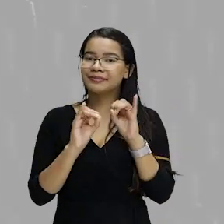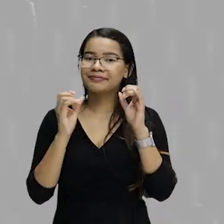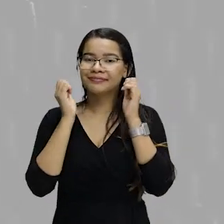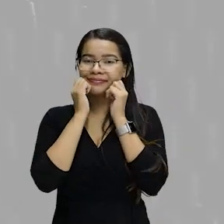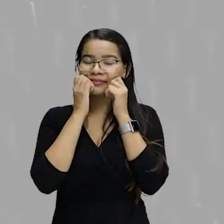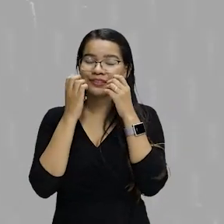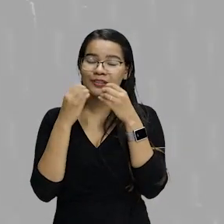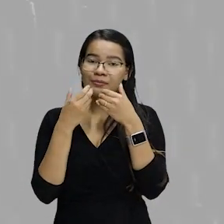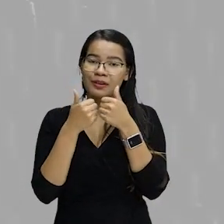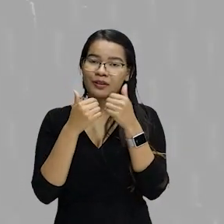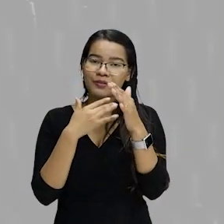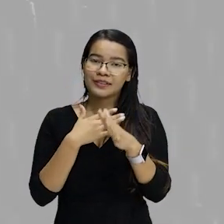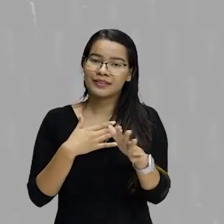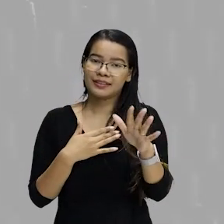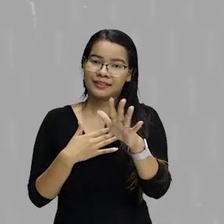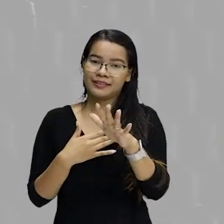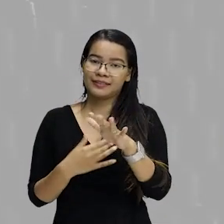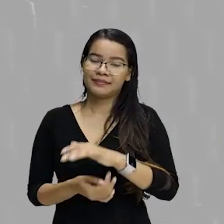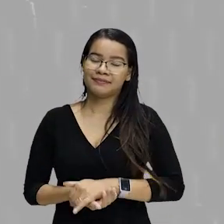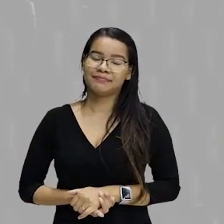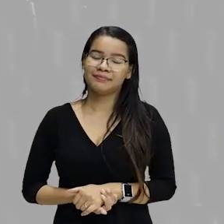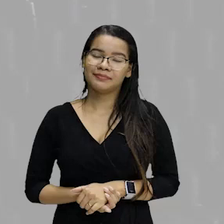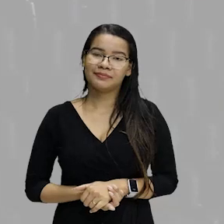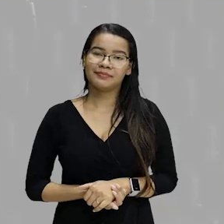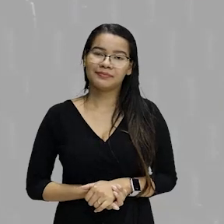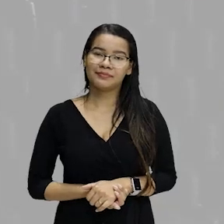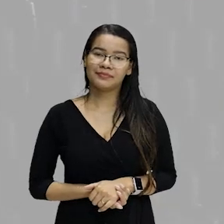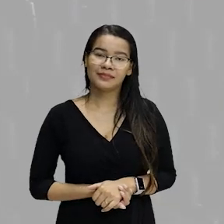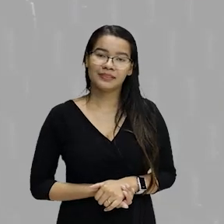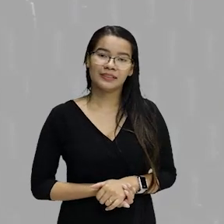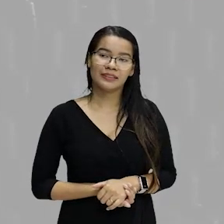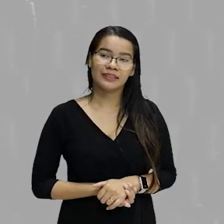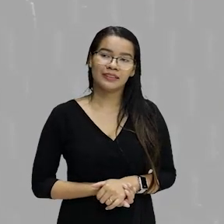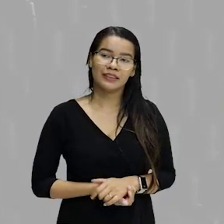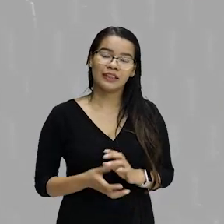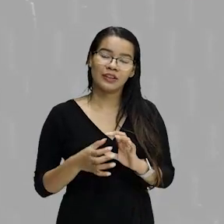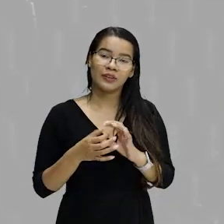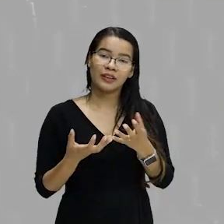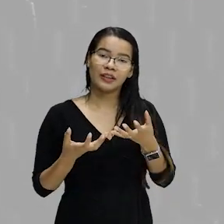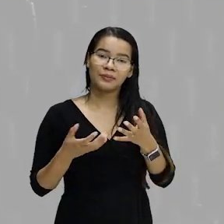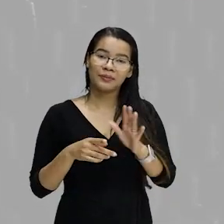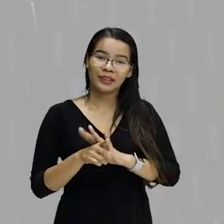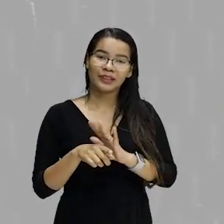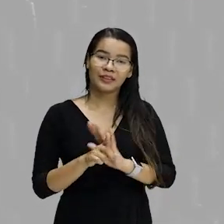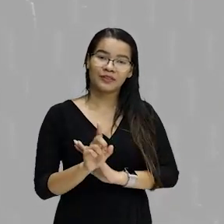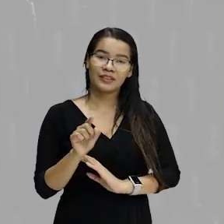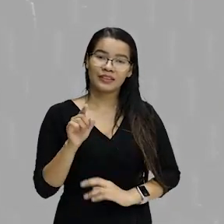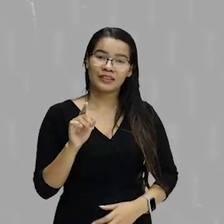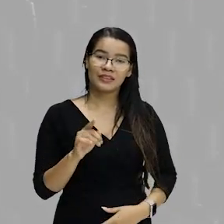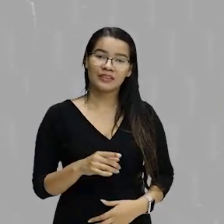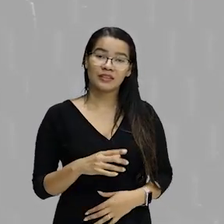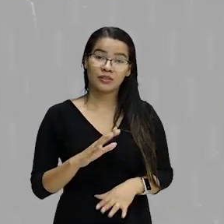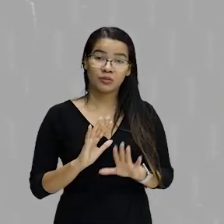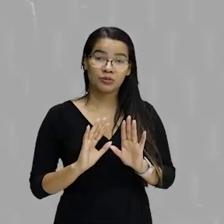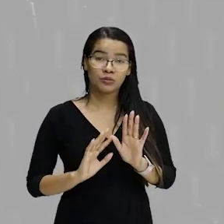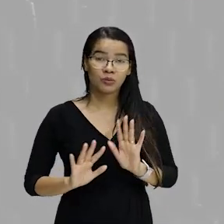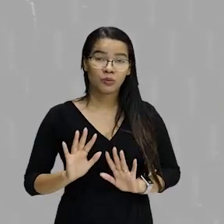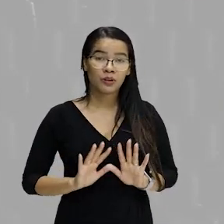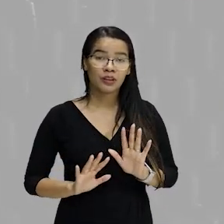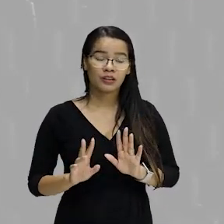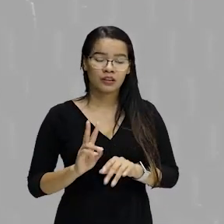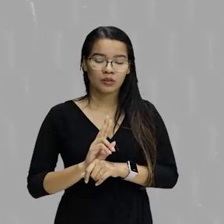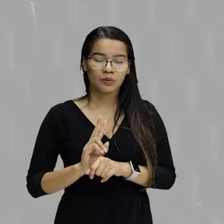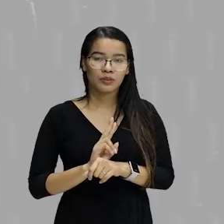Oi, chuchus! Tudo bem com vocês? Deixa eu perguntar uma coisa. Vocês estão se cuidando? Vocês